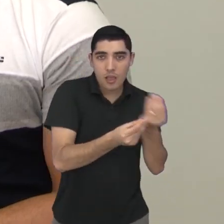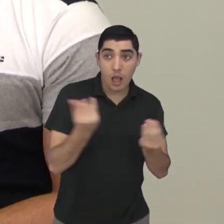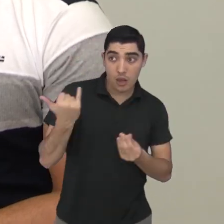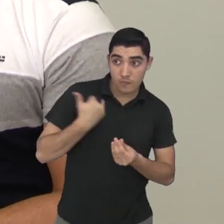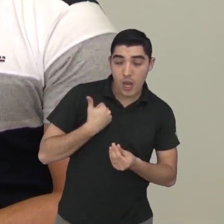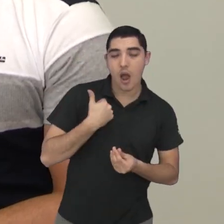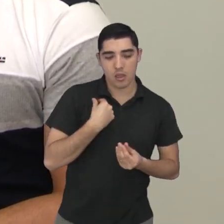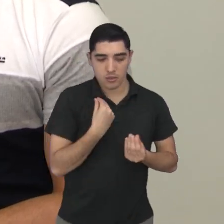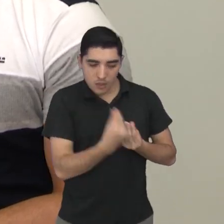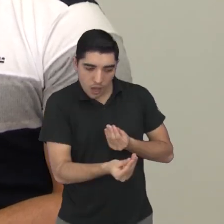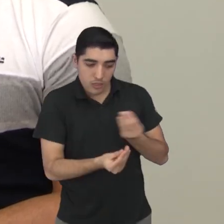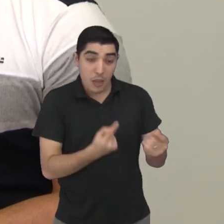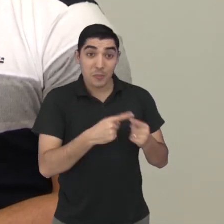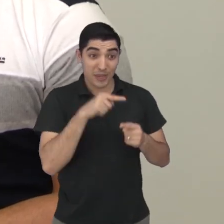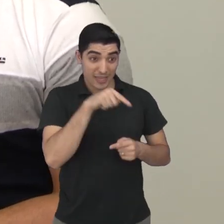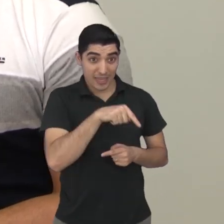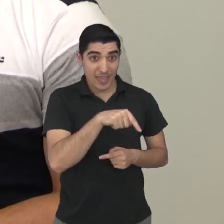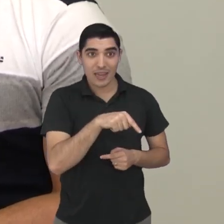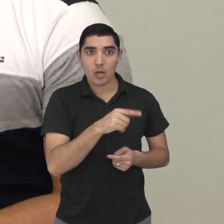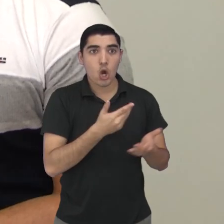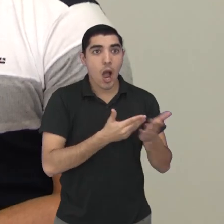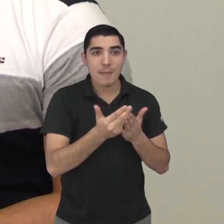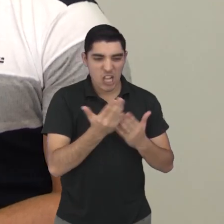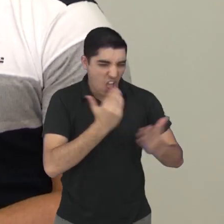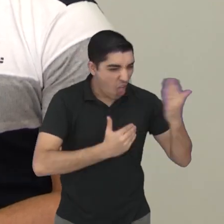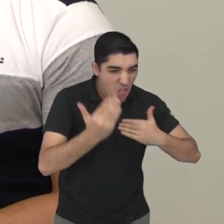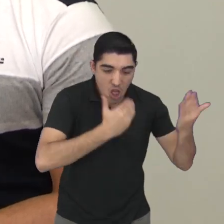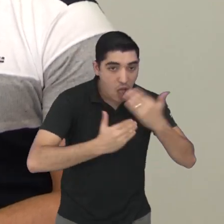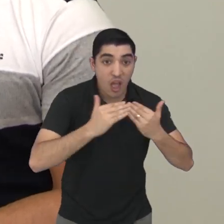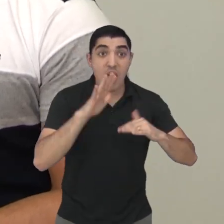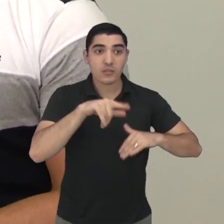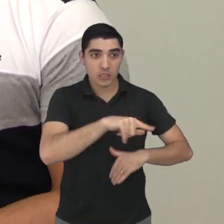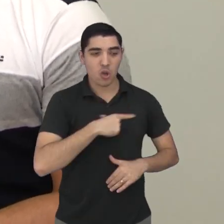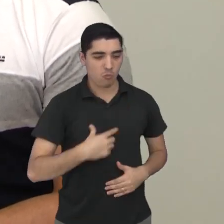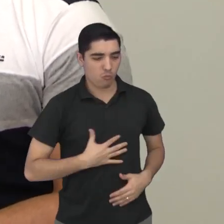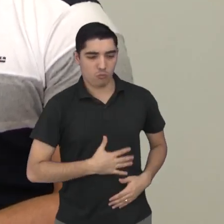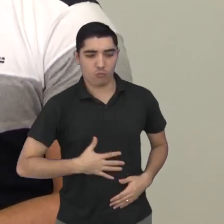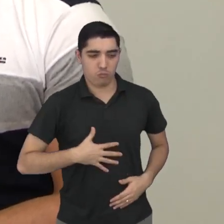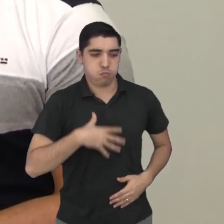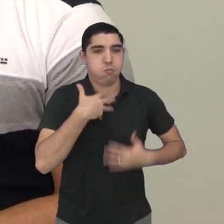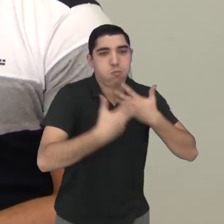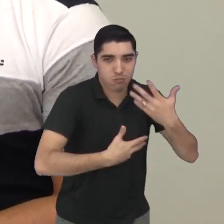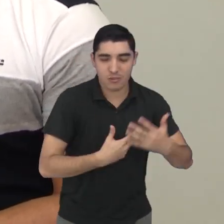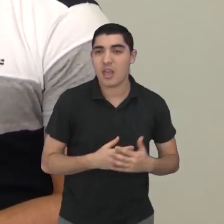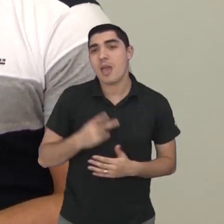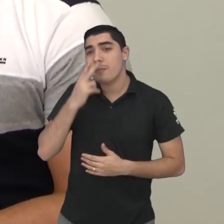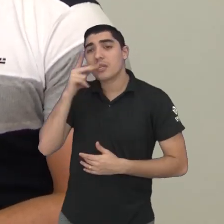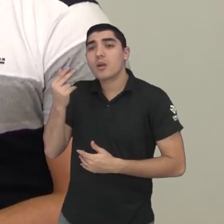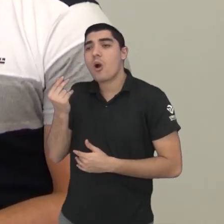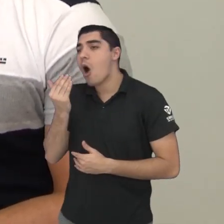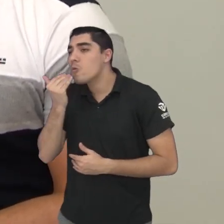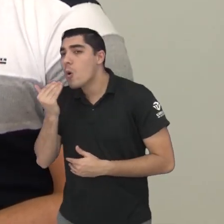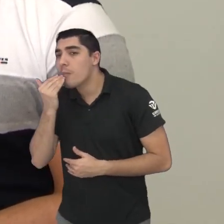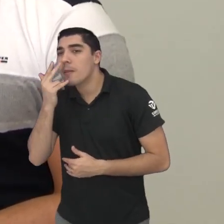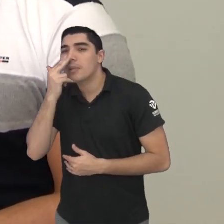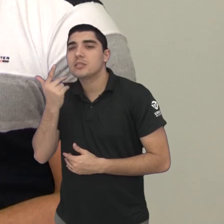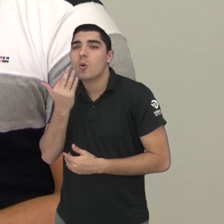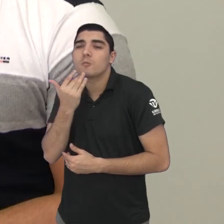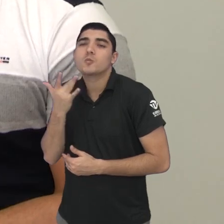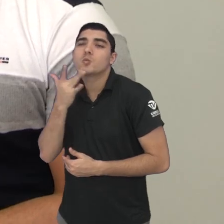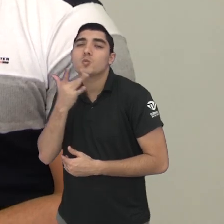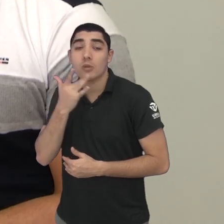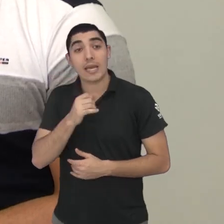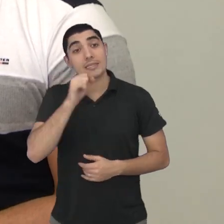gente consegue, deixo, porque senão ele come tudo e às vezes passa até mal. É porque na verdade é como se fosse um petisco mesmo. É um petisco, mas a ideia